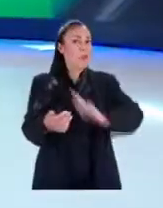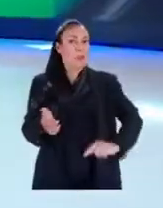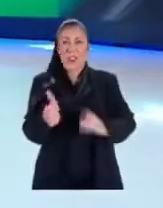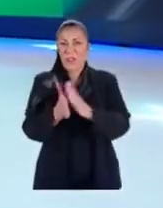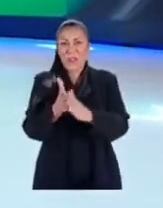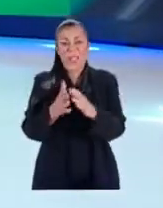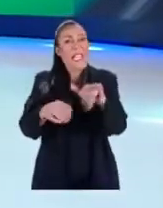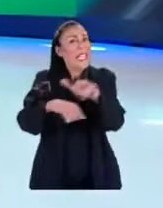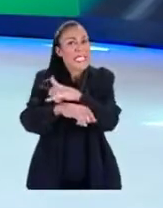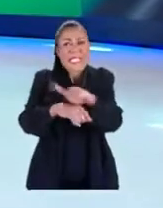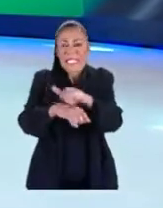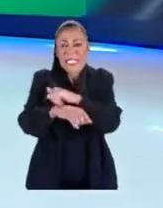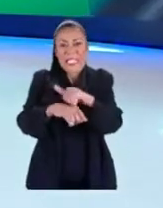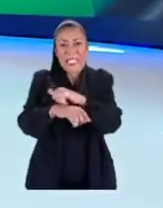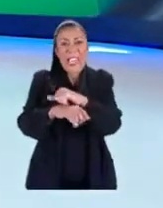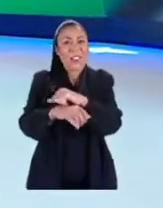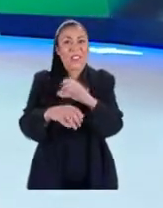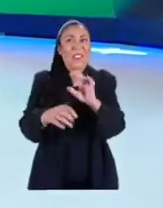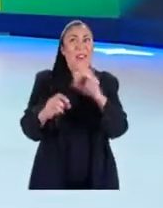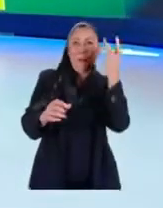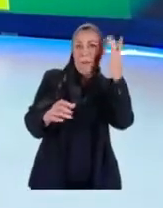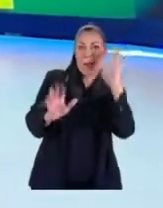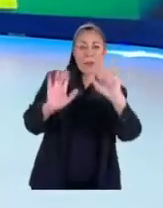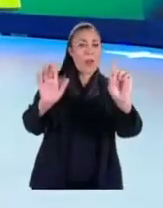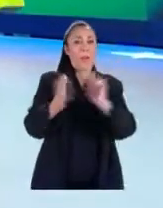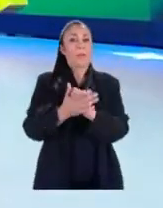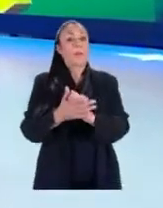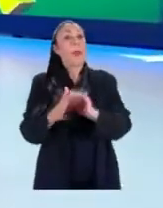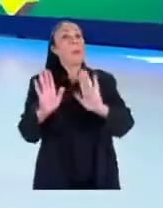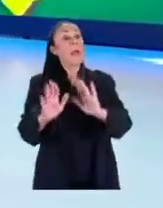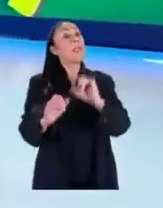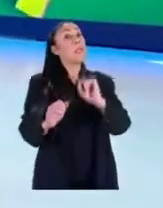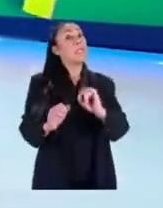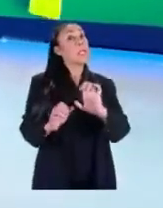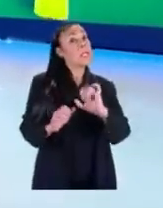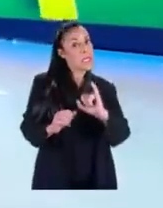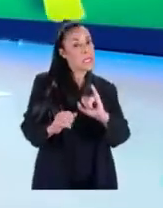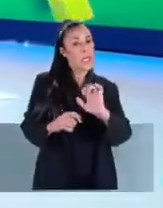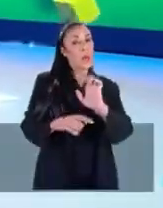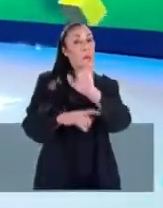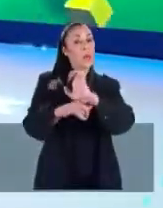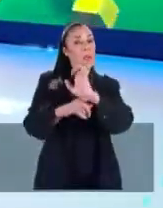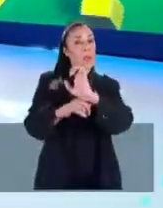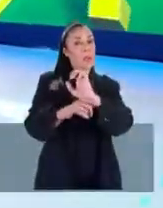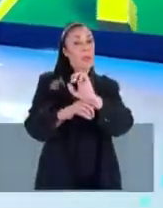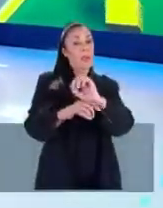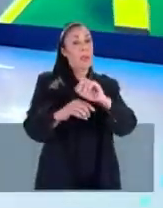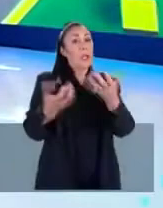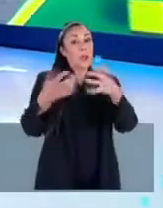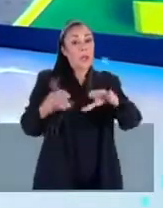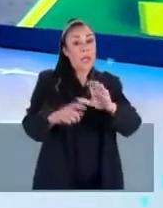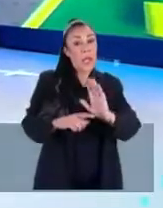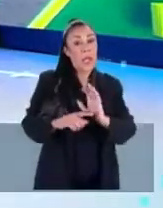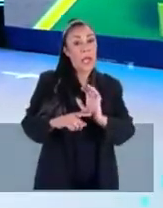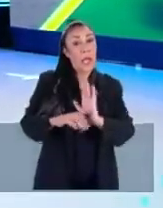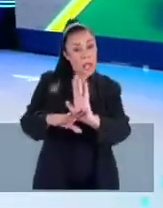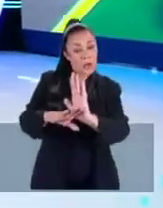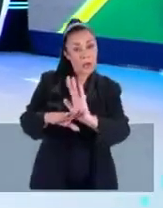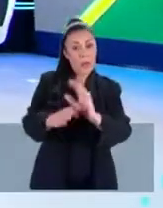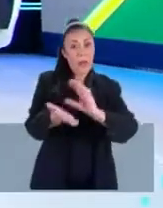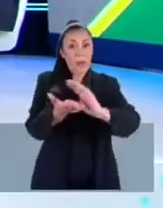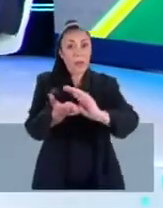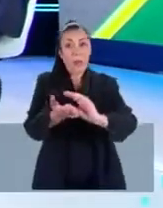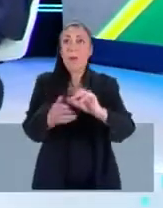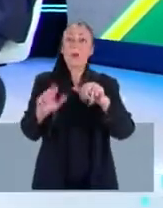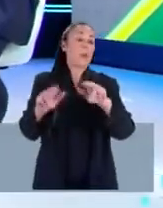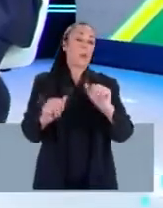coisa estratégica que tem na mão do Estado. Sim. Mas, muitas vezes, se o Estado não for indutor daquele investimento, ele não acontece.